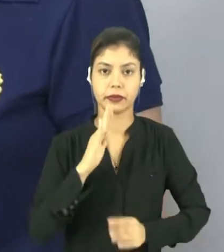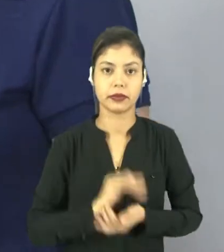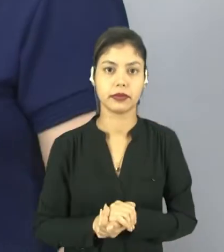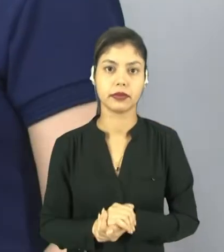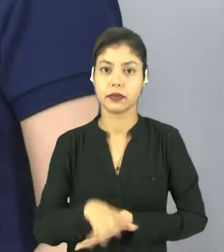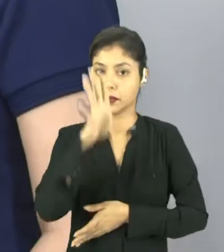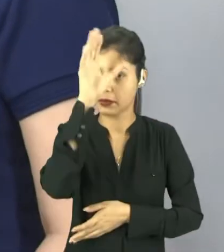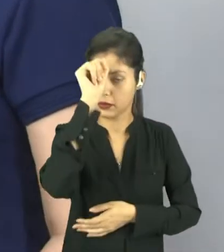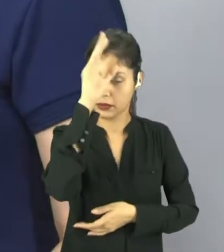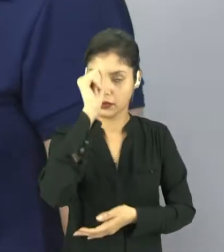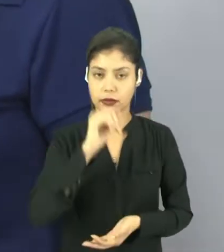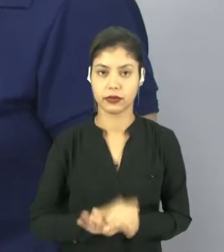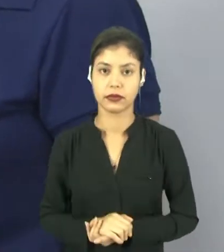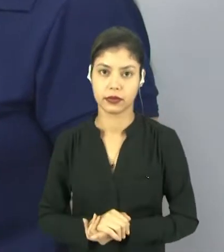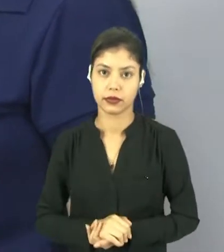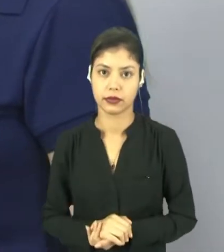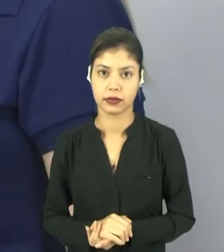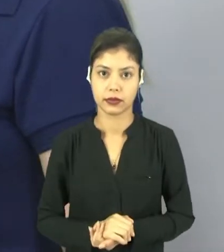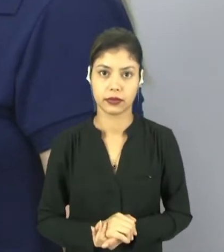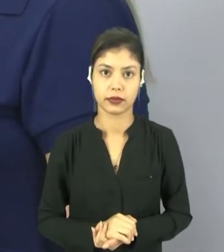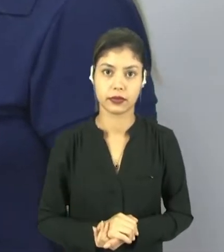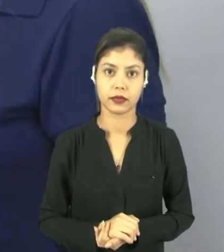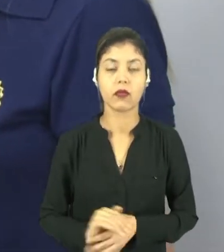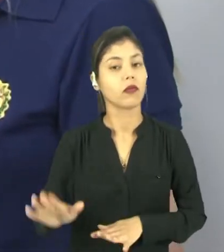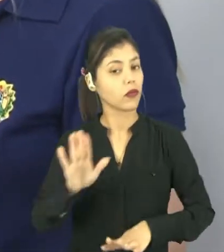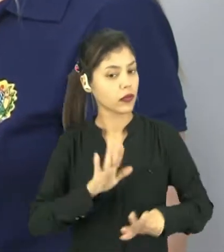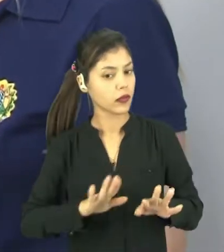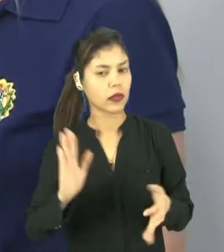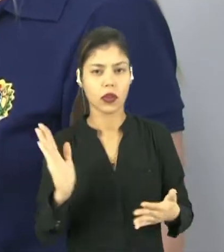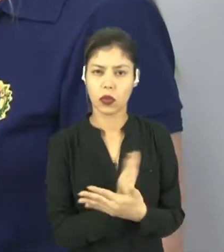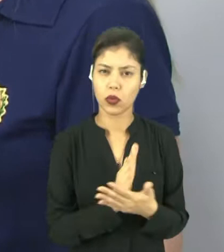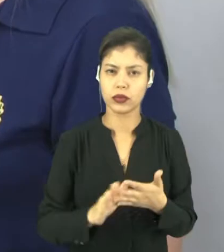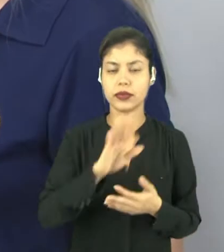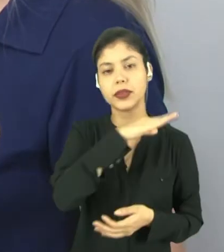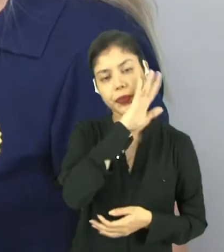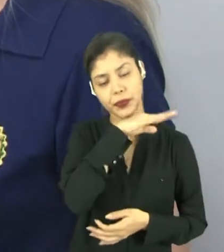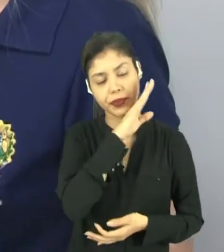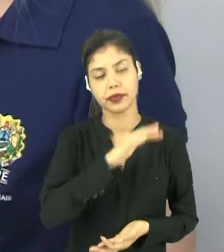E aprenderam a domesticar alguns animais.